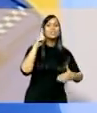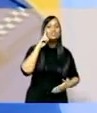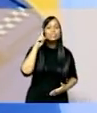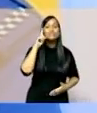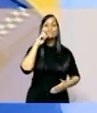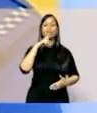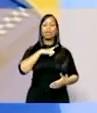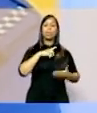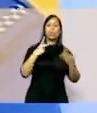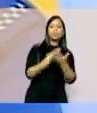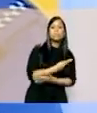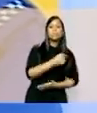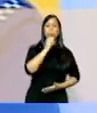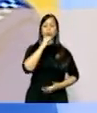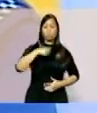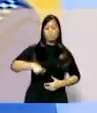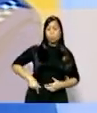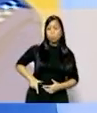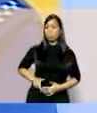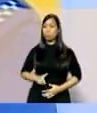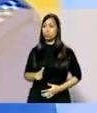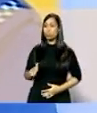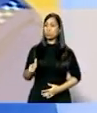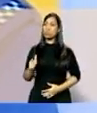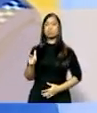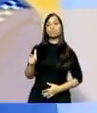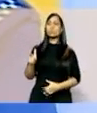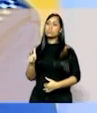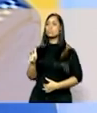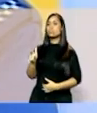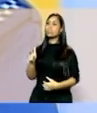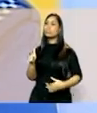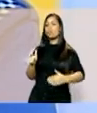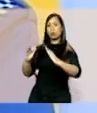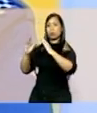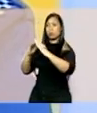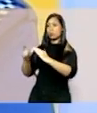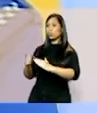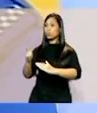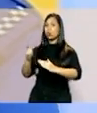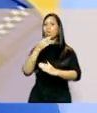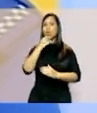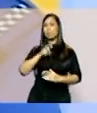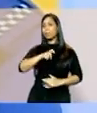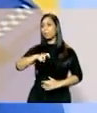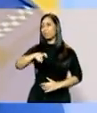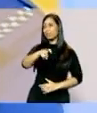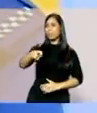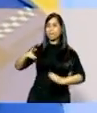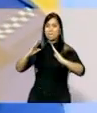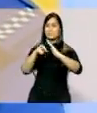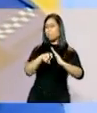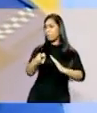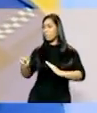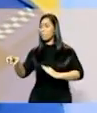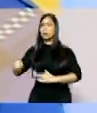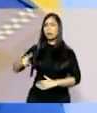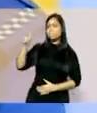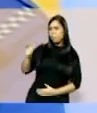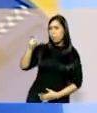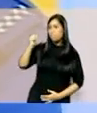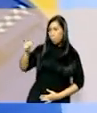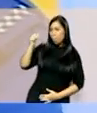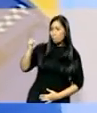que estava sendo perturbado pegou a arma, foi lá na frente, armado, o vizinho correu para dentro da casa. Sim. E ele atirou várias vezes